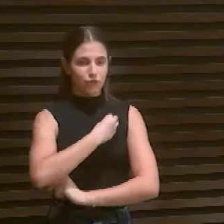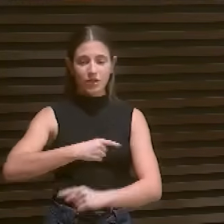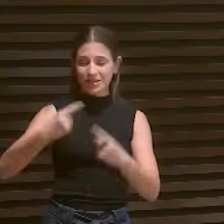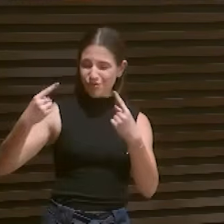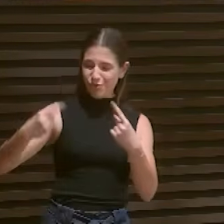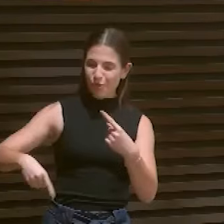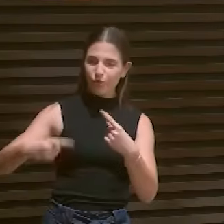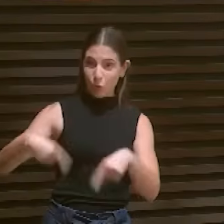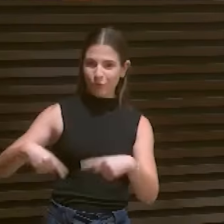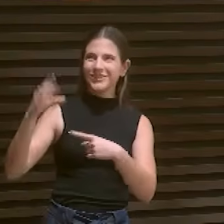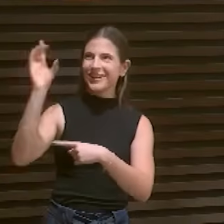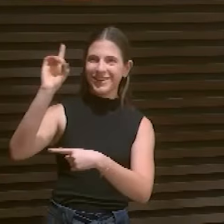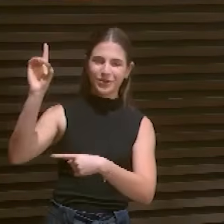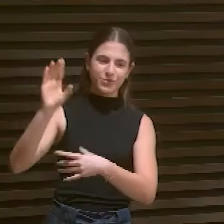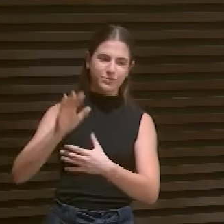Deus.